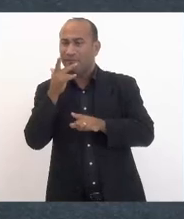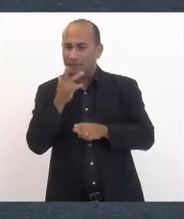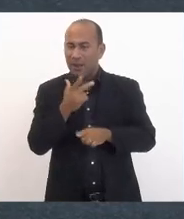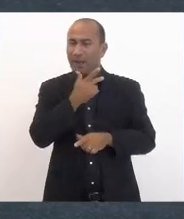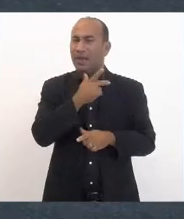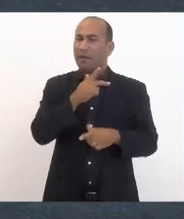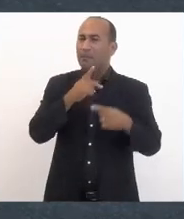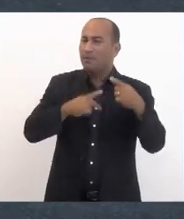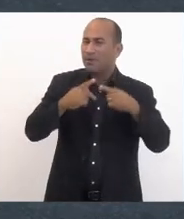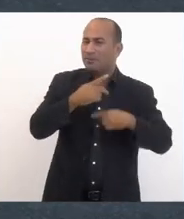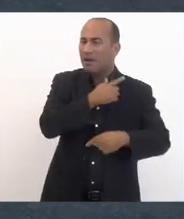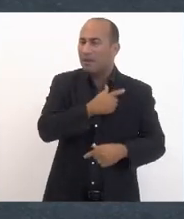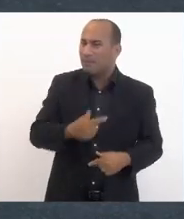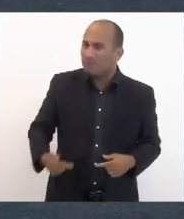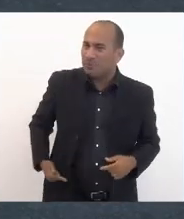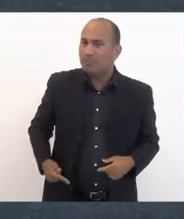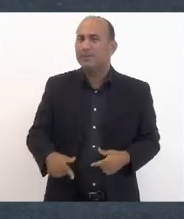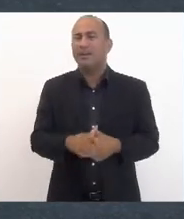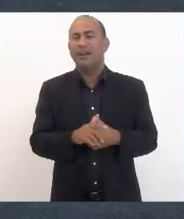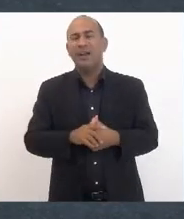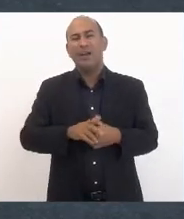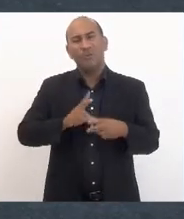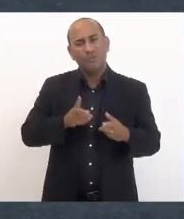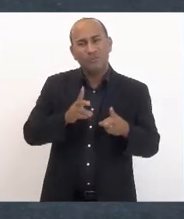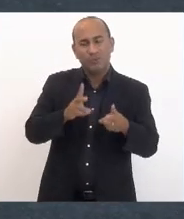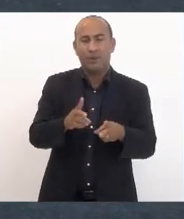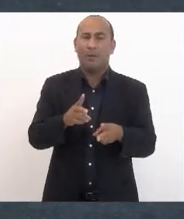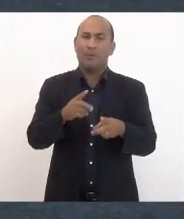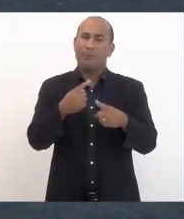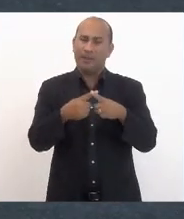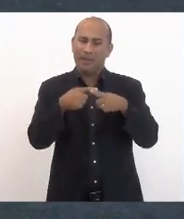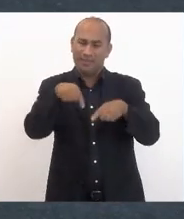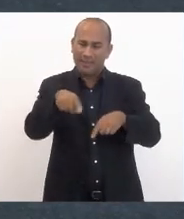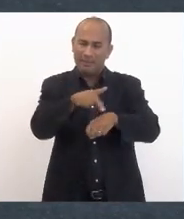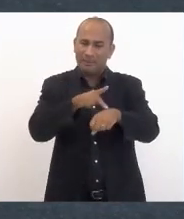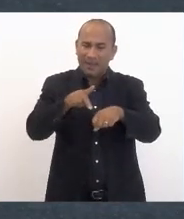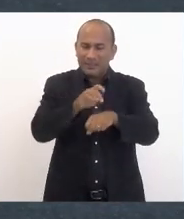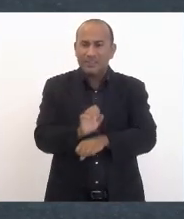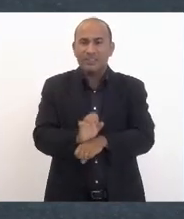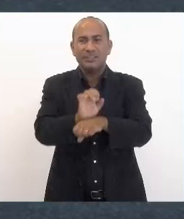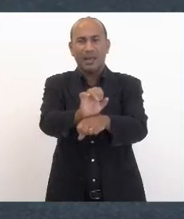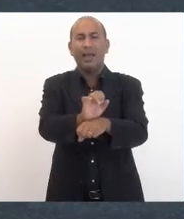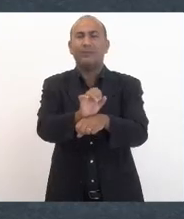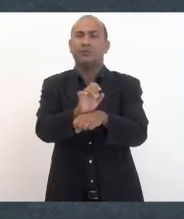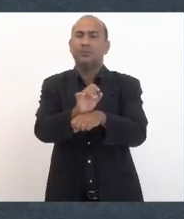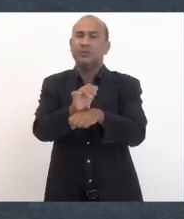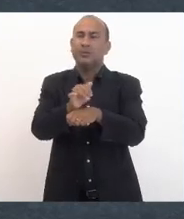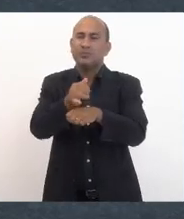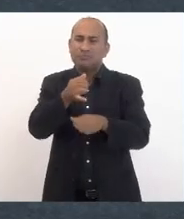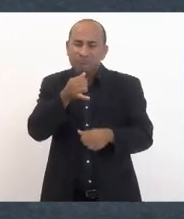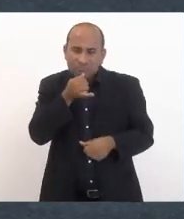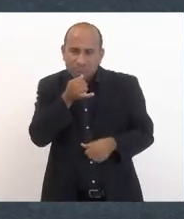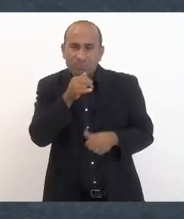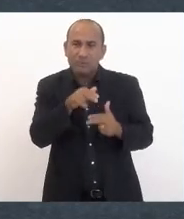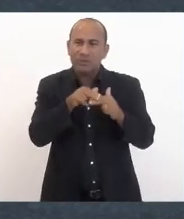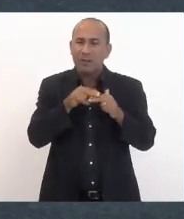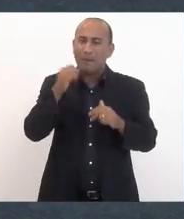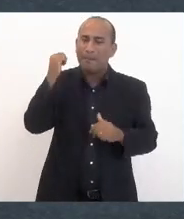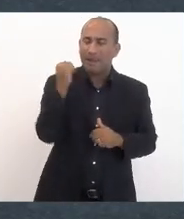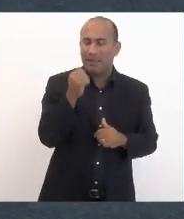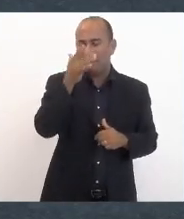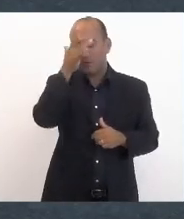pública duradoura, porque neste país e neste Estado agride-se muito, Mônica, e mata-se muito